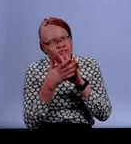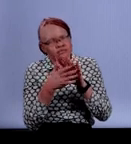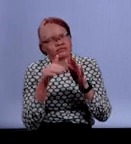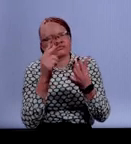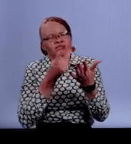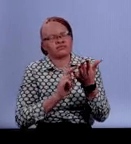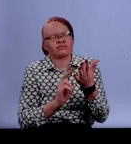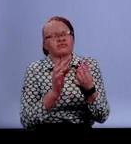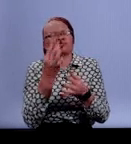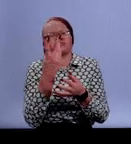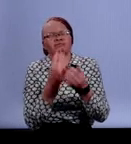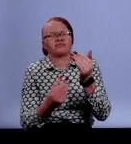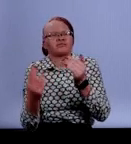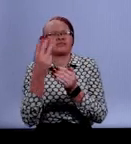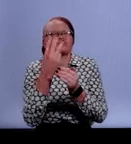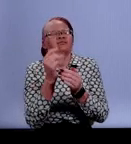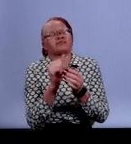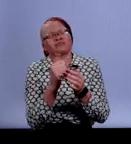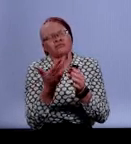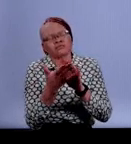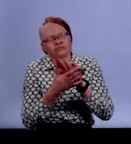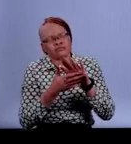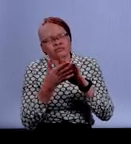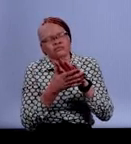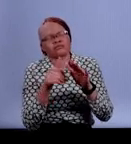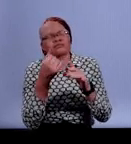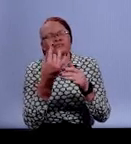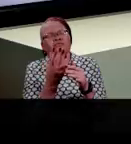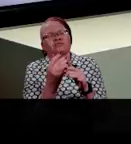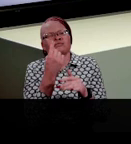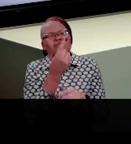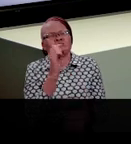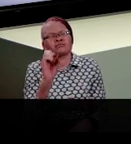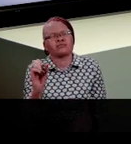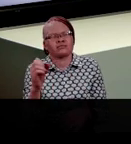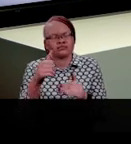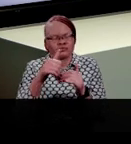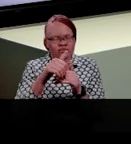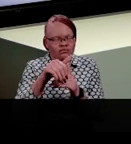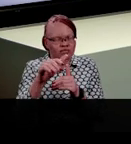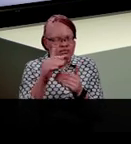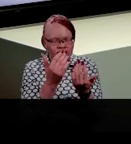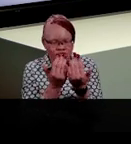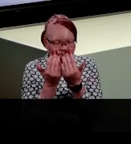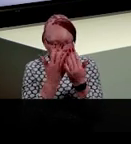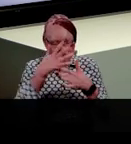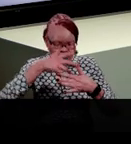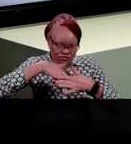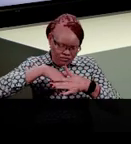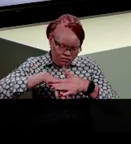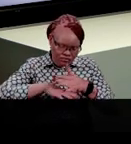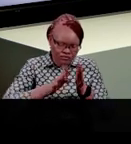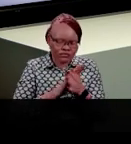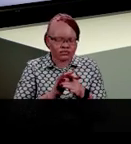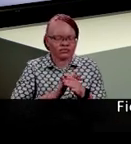de potência valor de uma potência potência de base 10 para consolidar esta aula